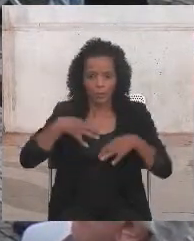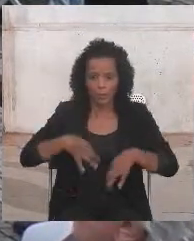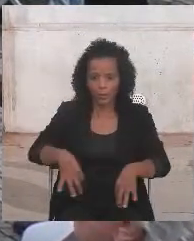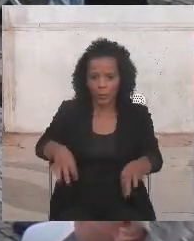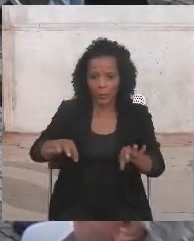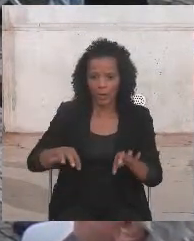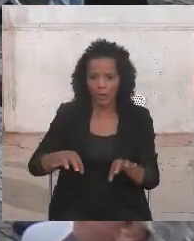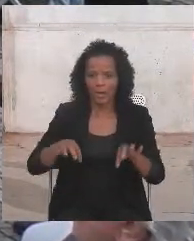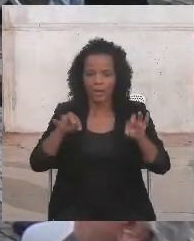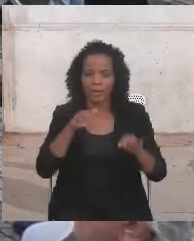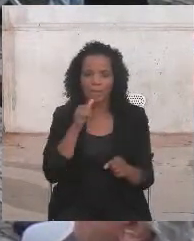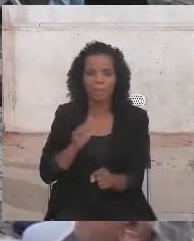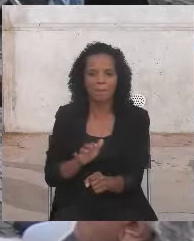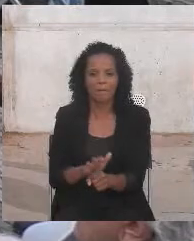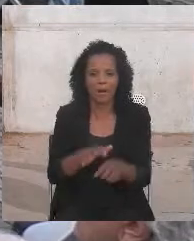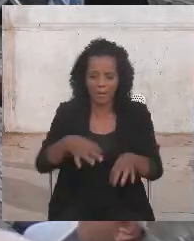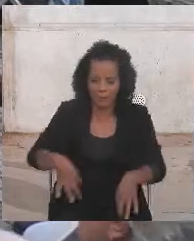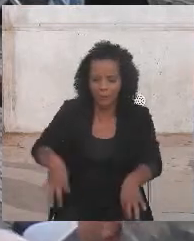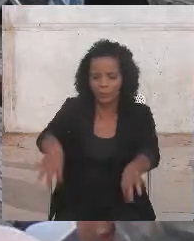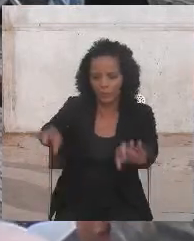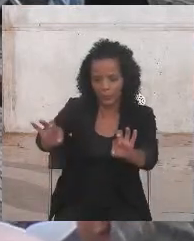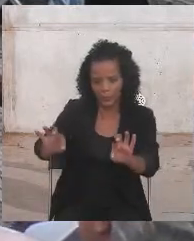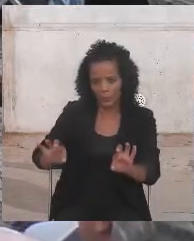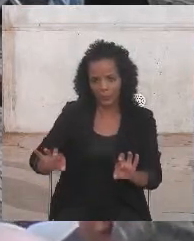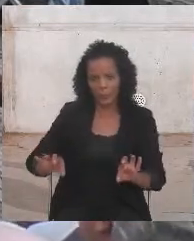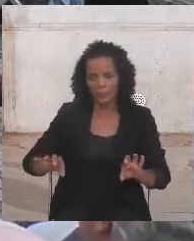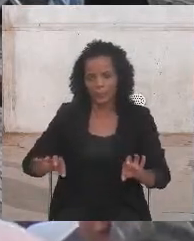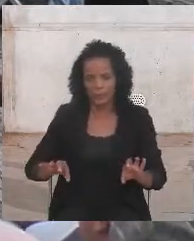toalha à beira-mar estendida.